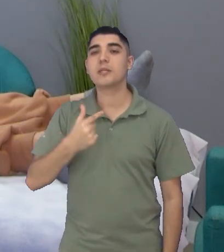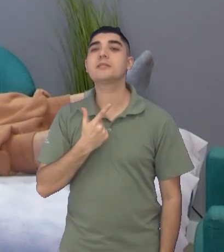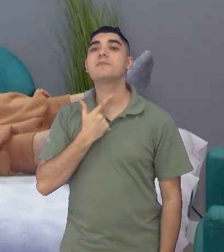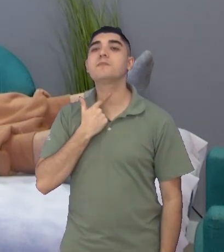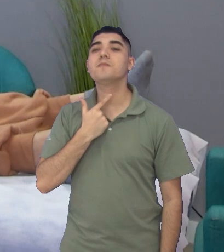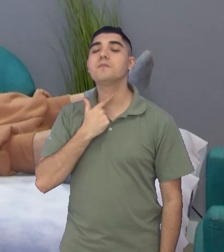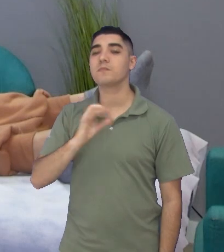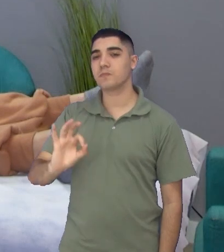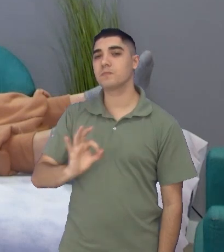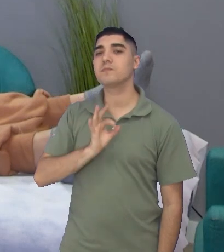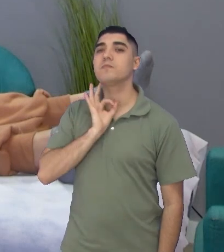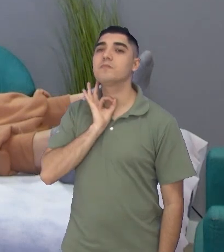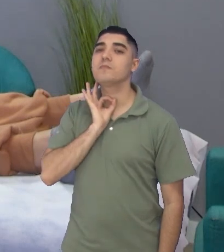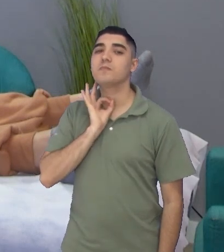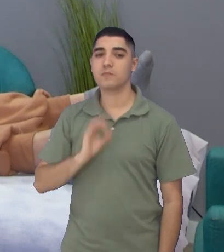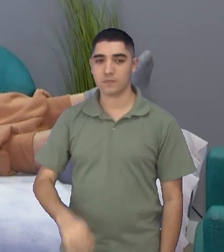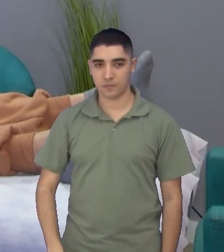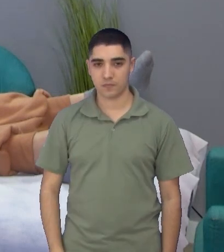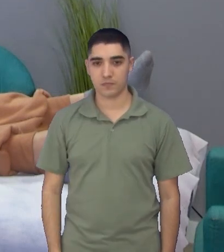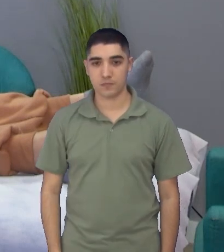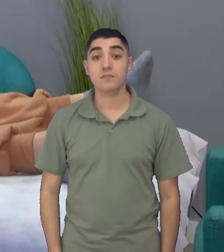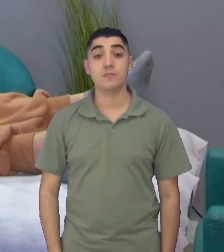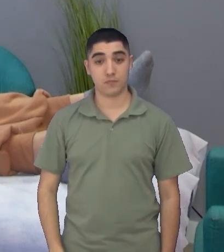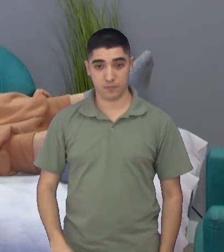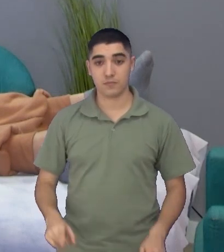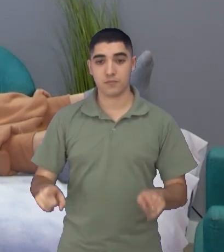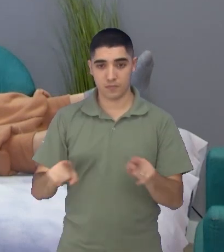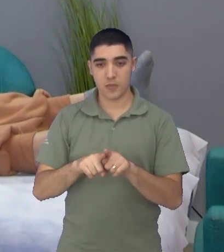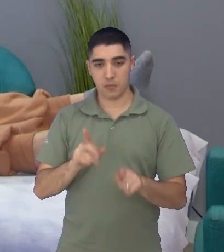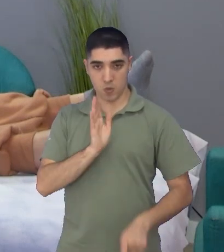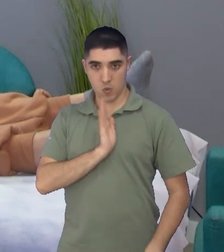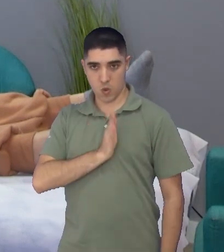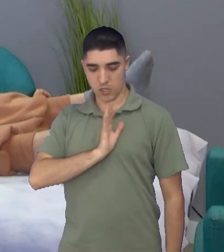Na garganta, no coração,